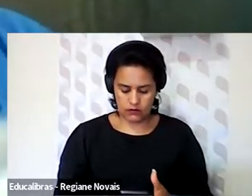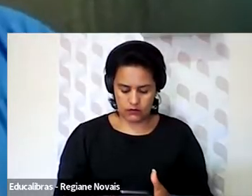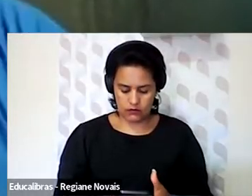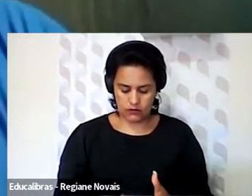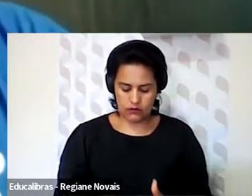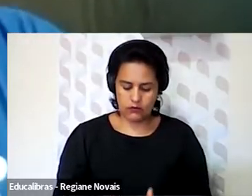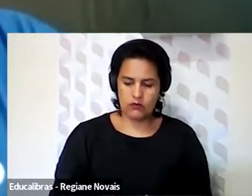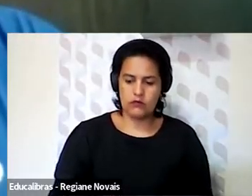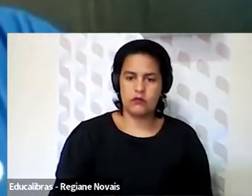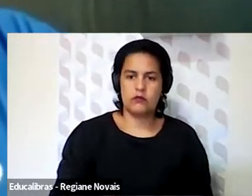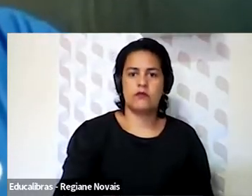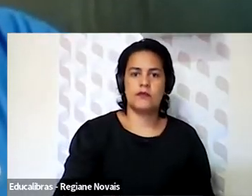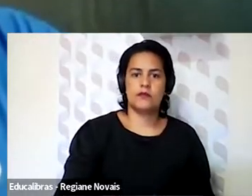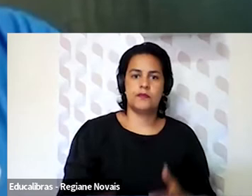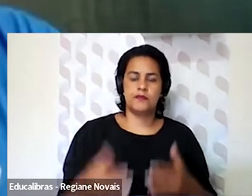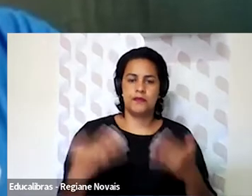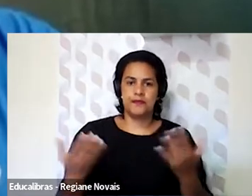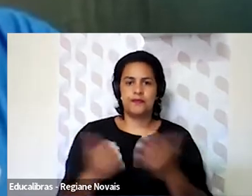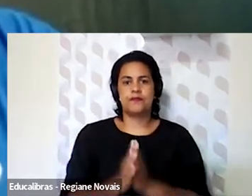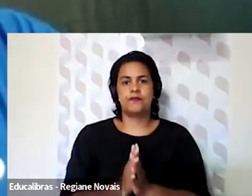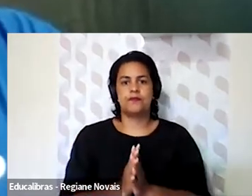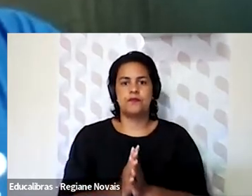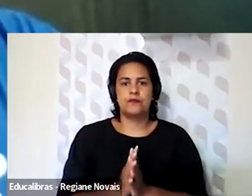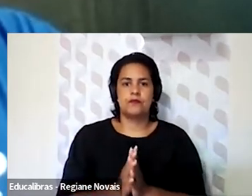Bom dia, né, para quem está aqui no Brasil.